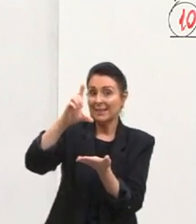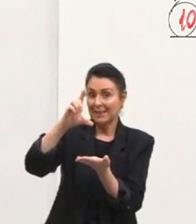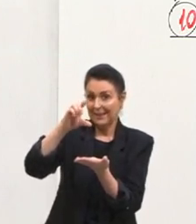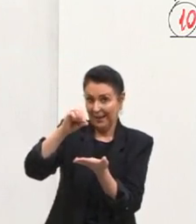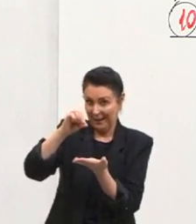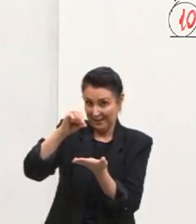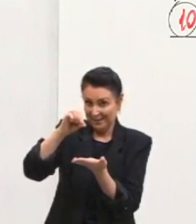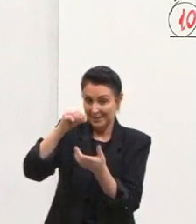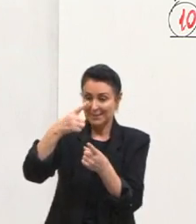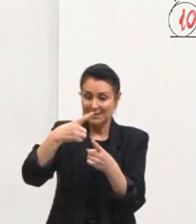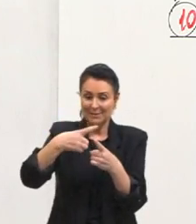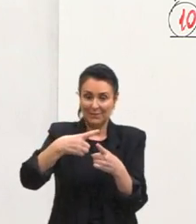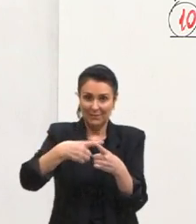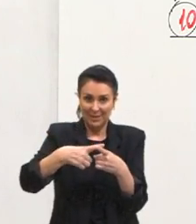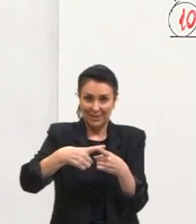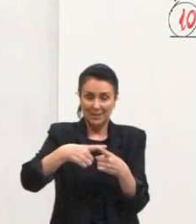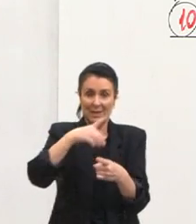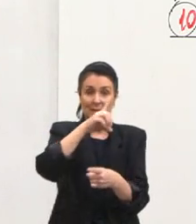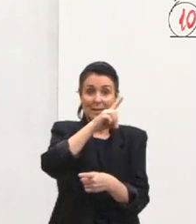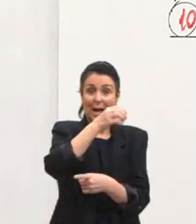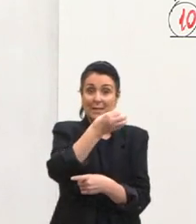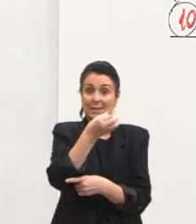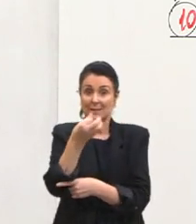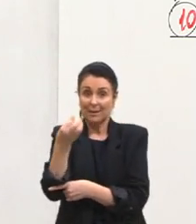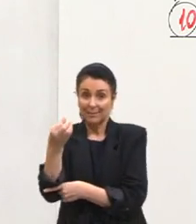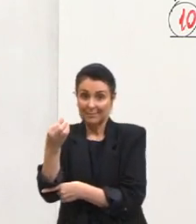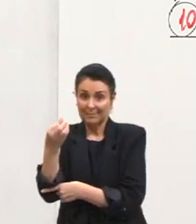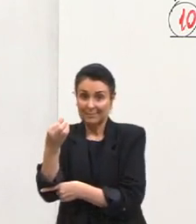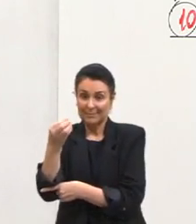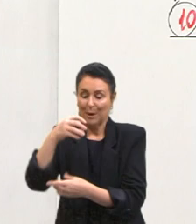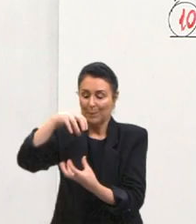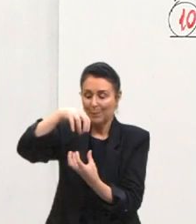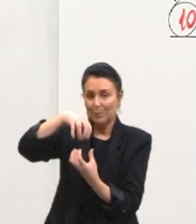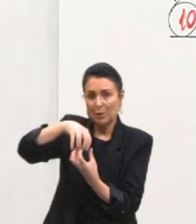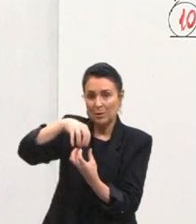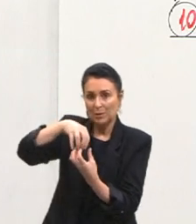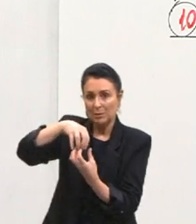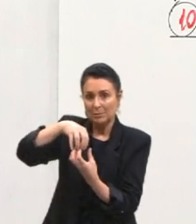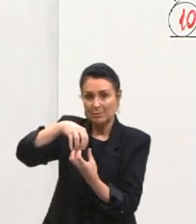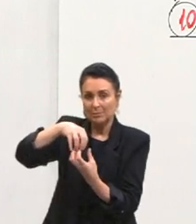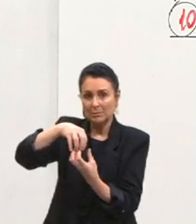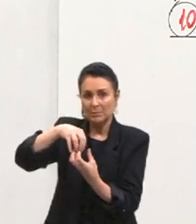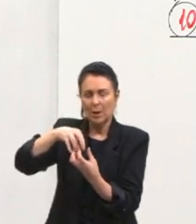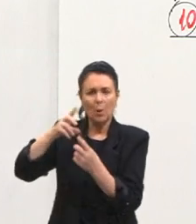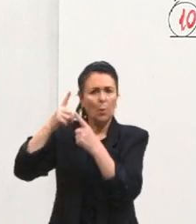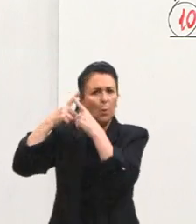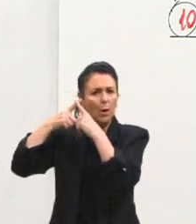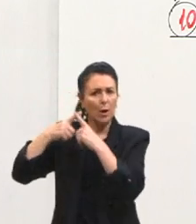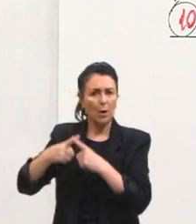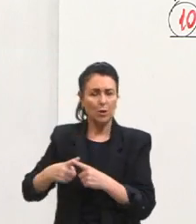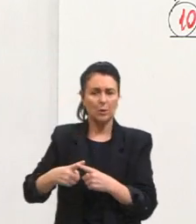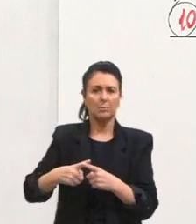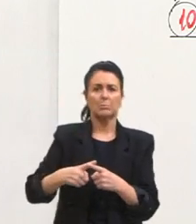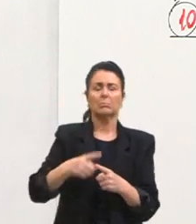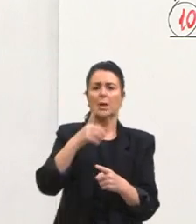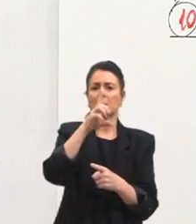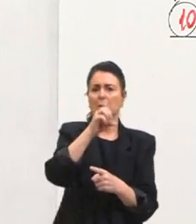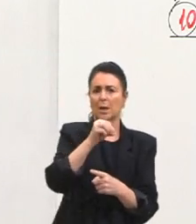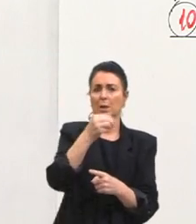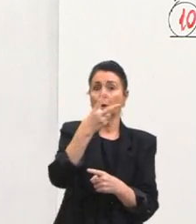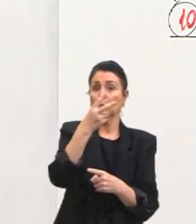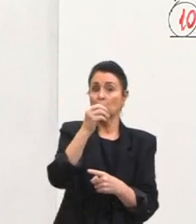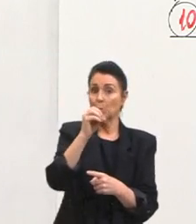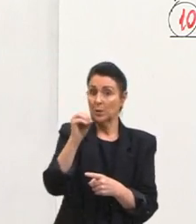100 bolinhas. Porque a primeira camada tem 100. Então qual é a lógica? 100, 200, 300,